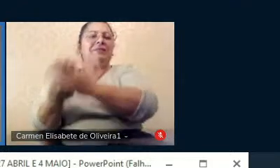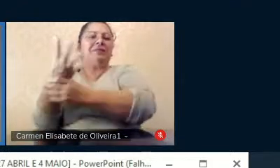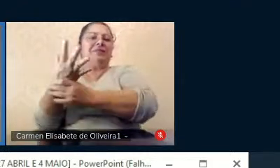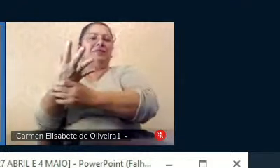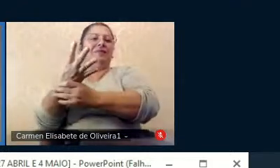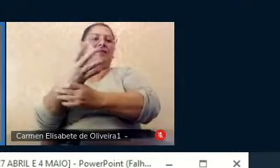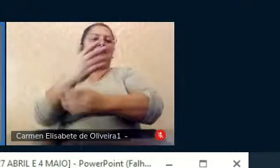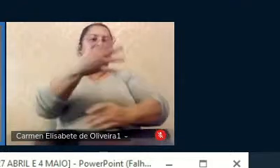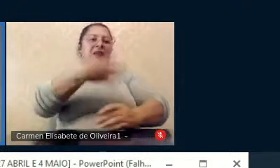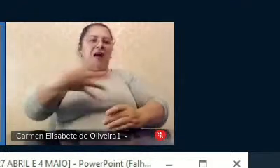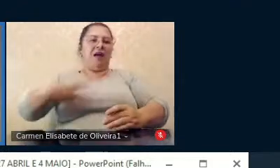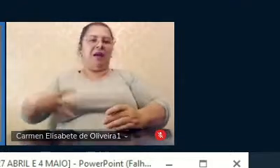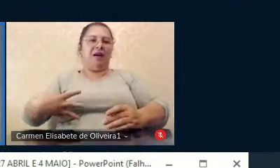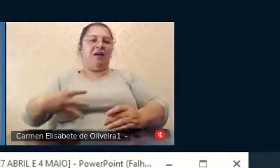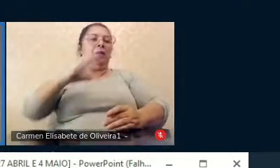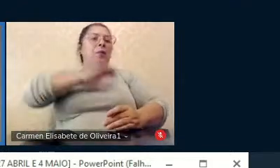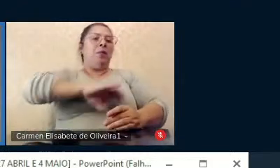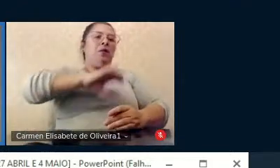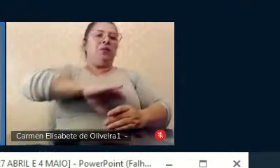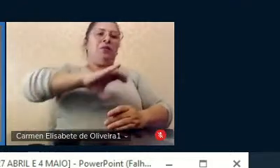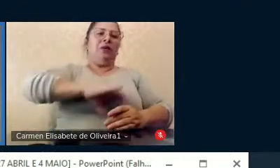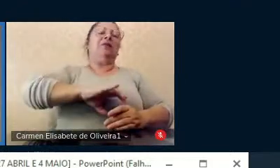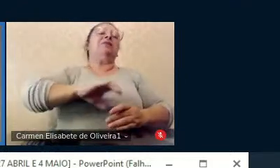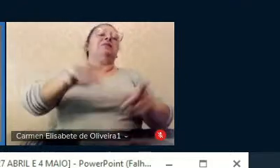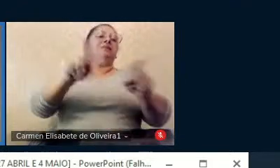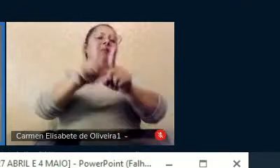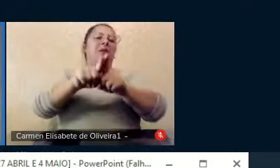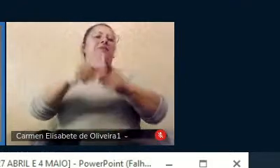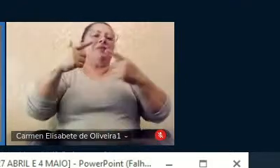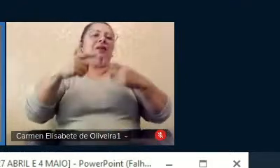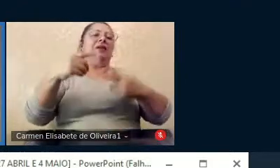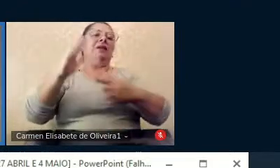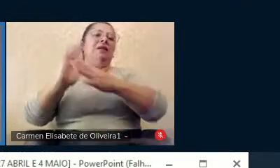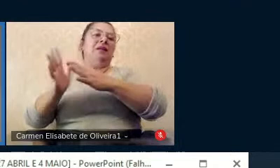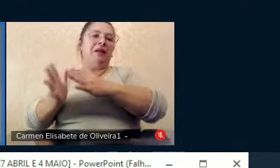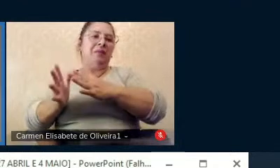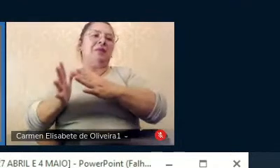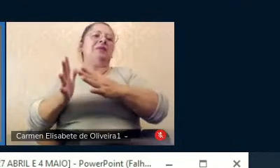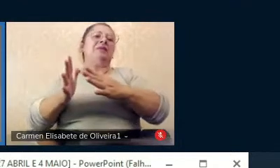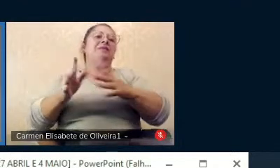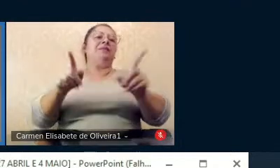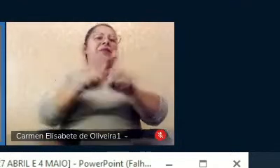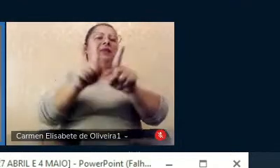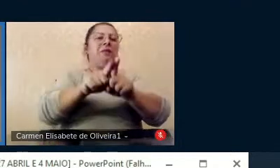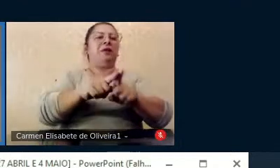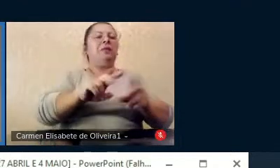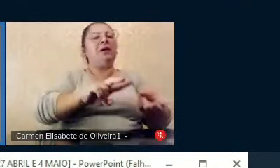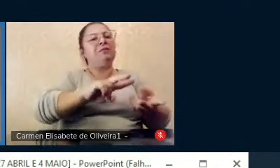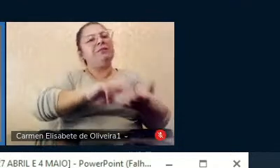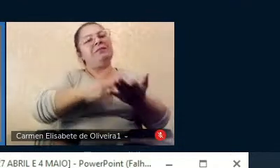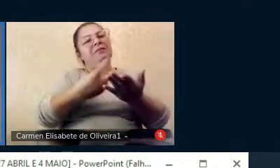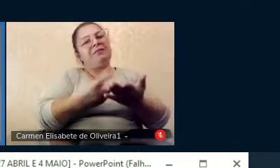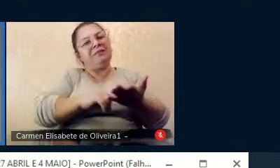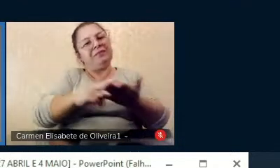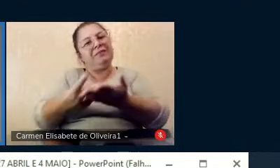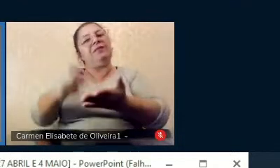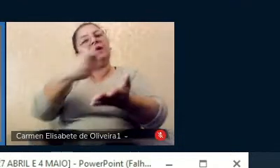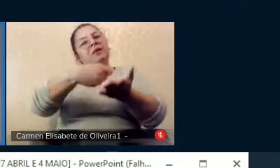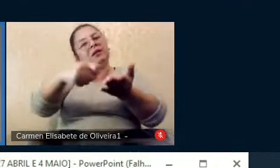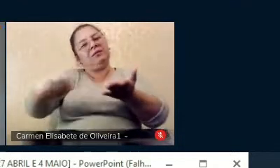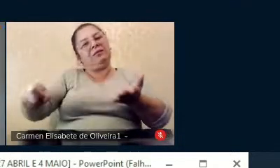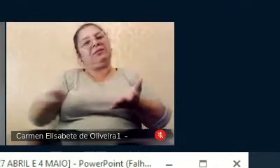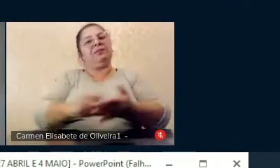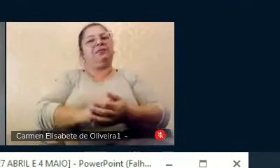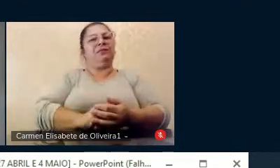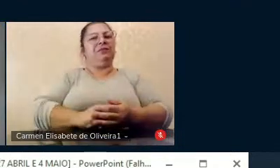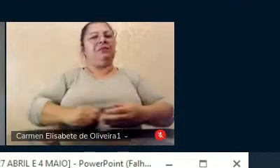os haikais em língua portuguesa ou em língua de sinais e passar para a língua de sinais escrita por meio dessa ferramenta.